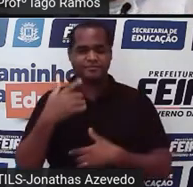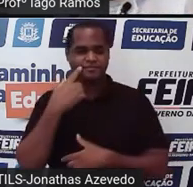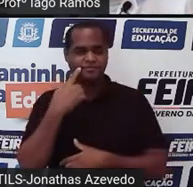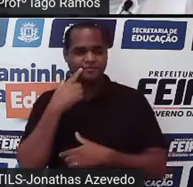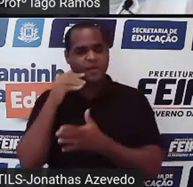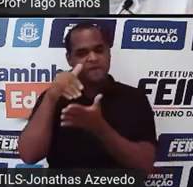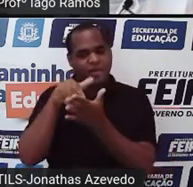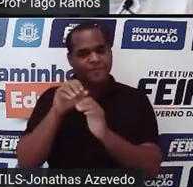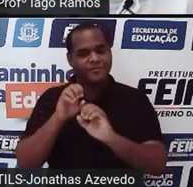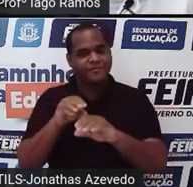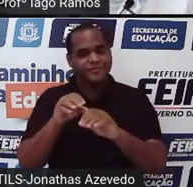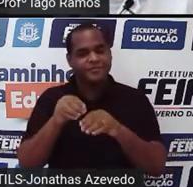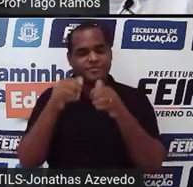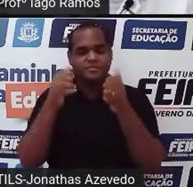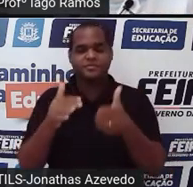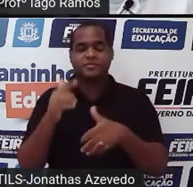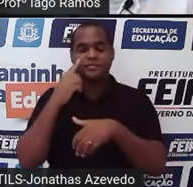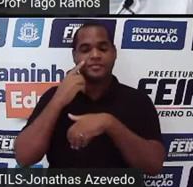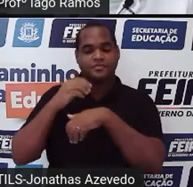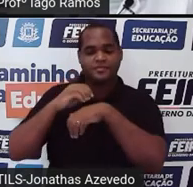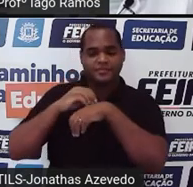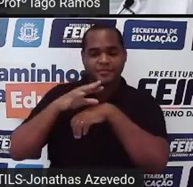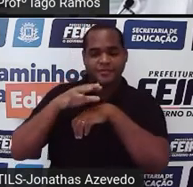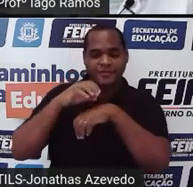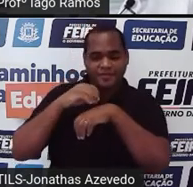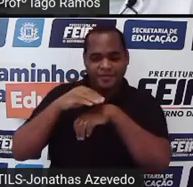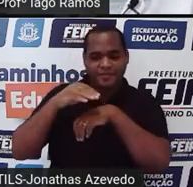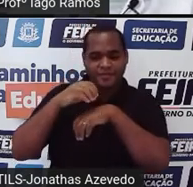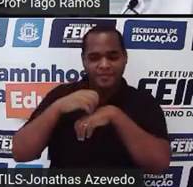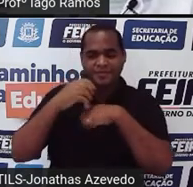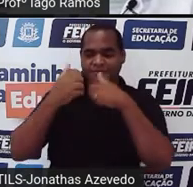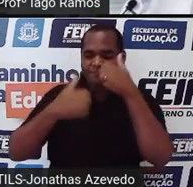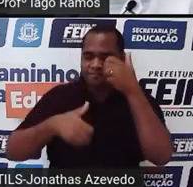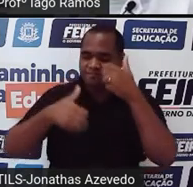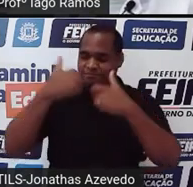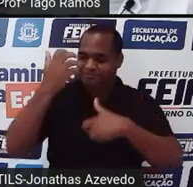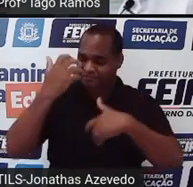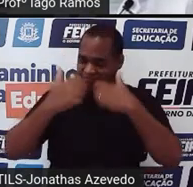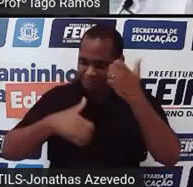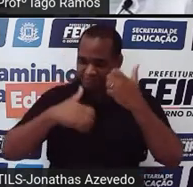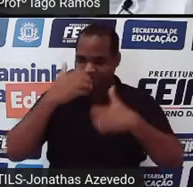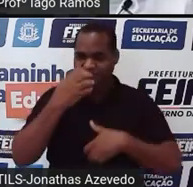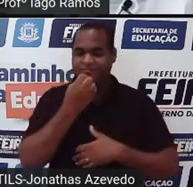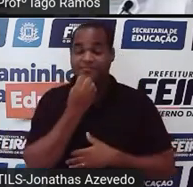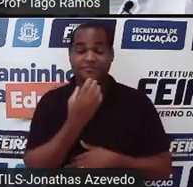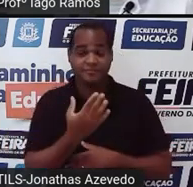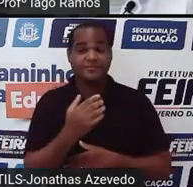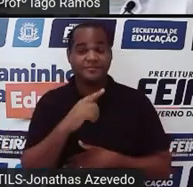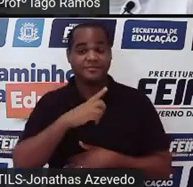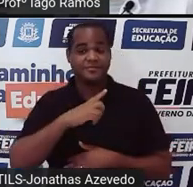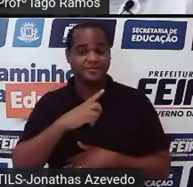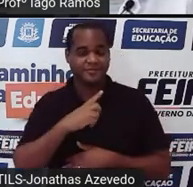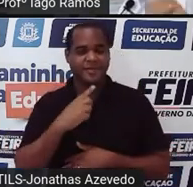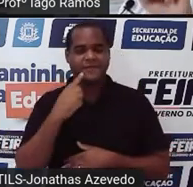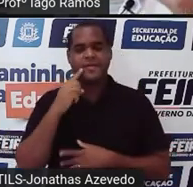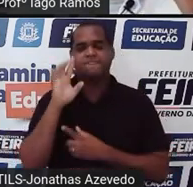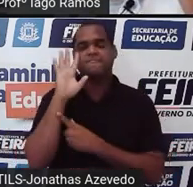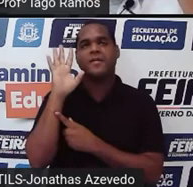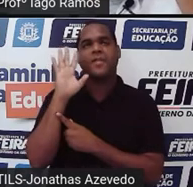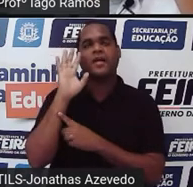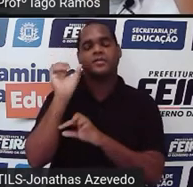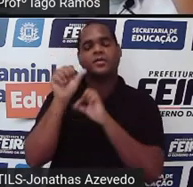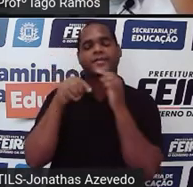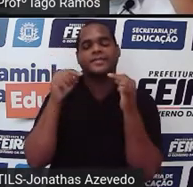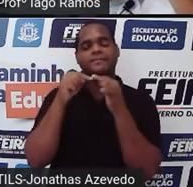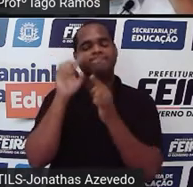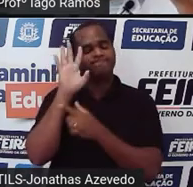da aula eu trouxe para você é uma pergunta para que você pensasse tá é que